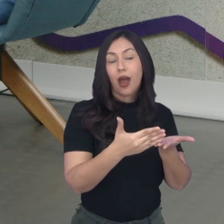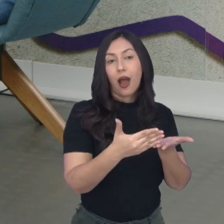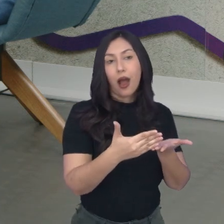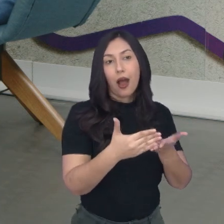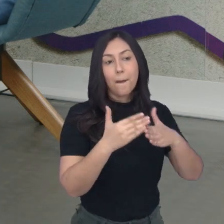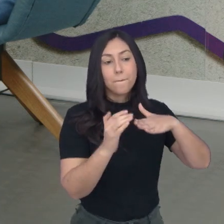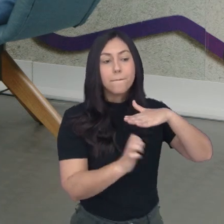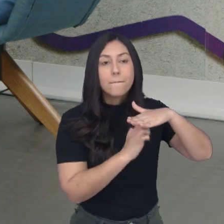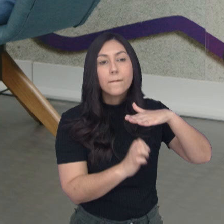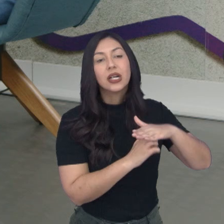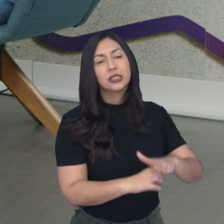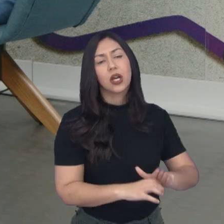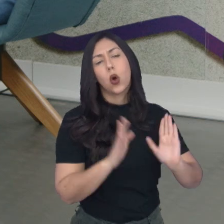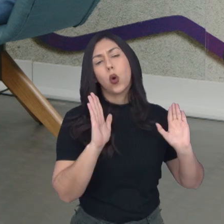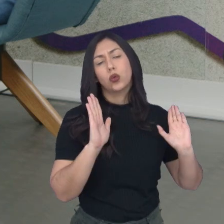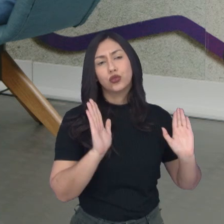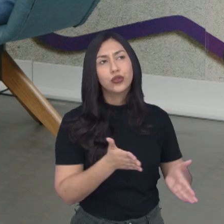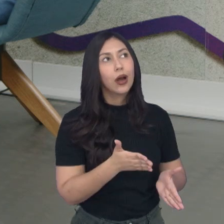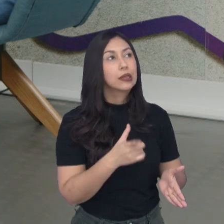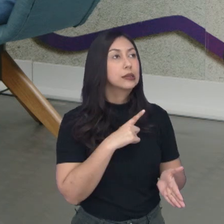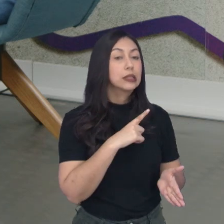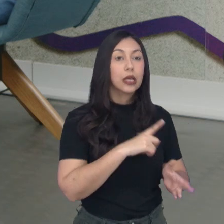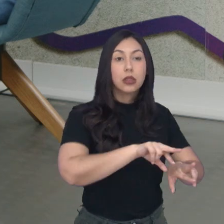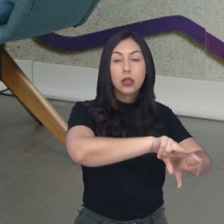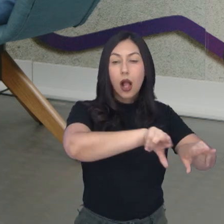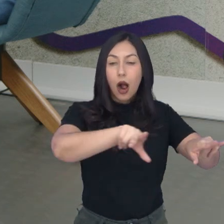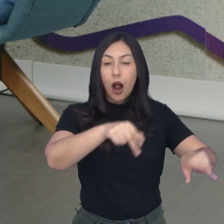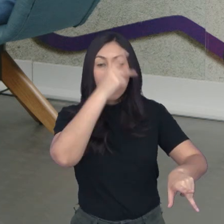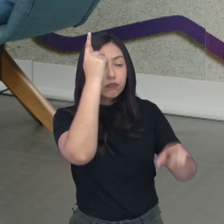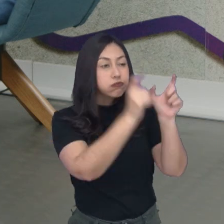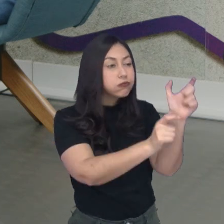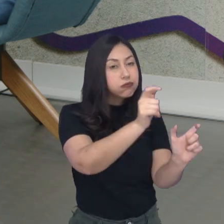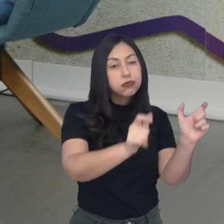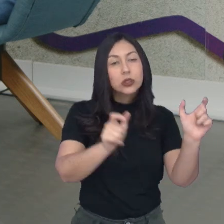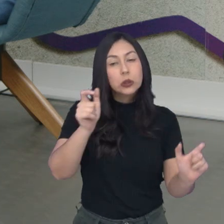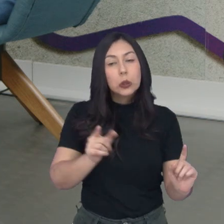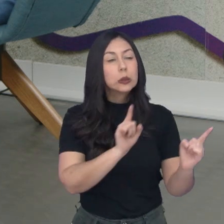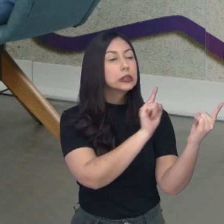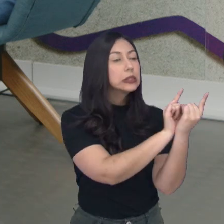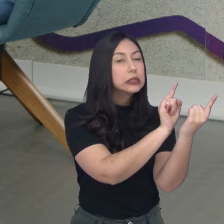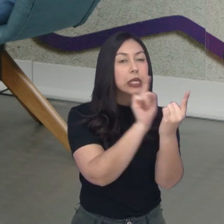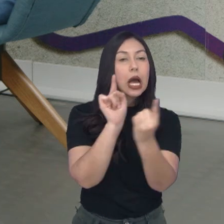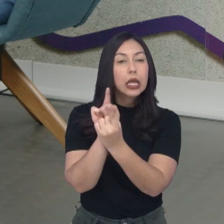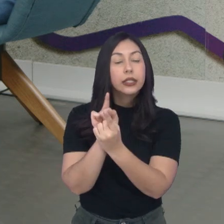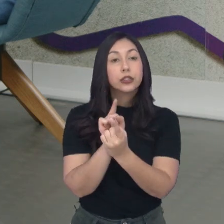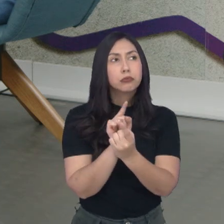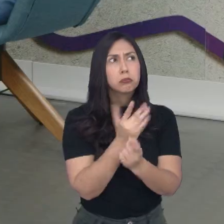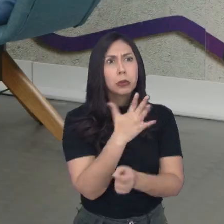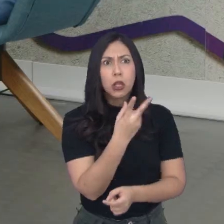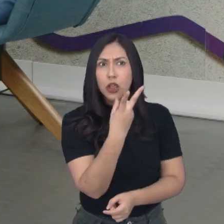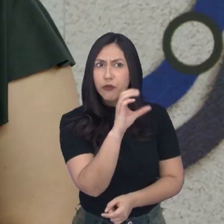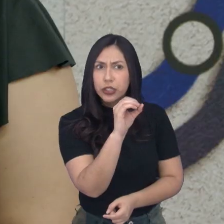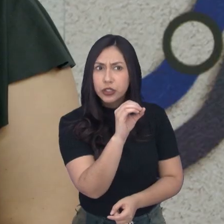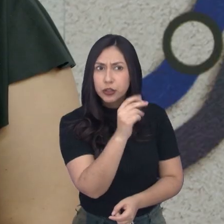tem muitos, né, de gente da feira, né, que você atende hoje, já são mais de quase 20 pessoas,